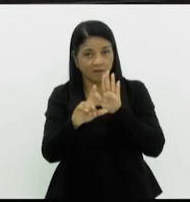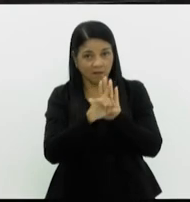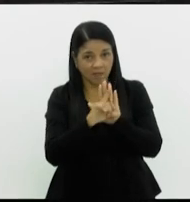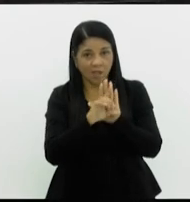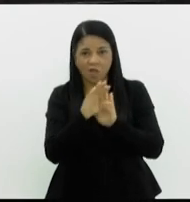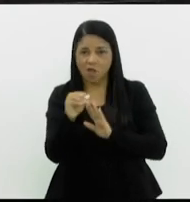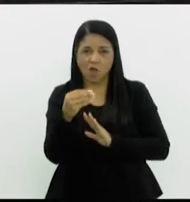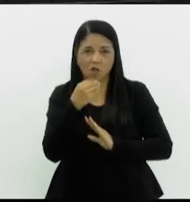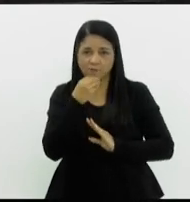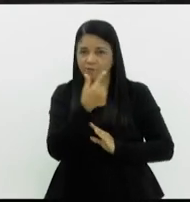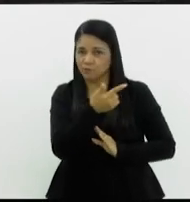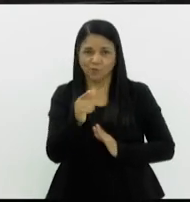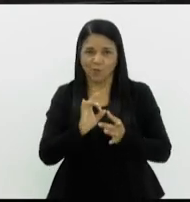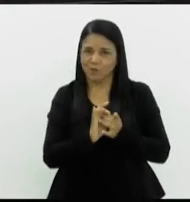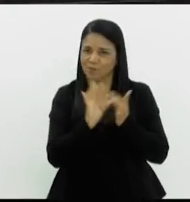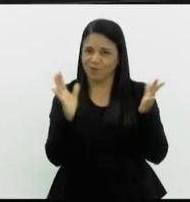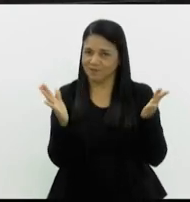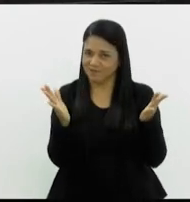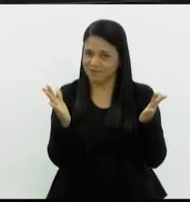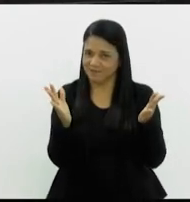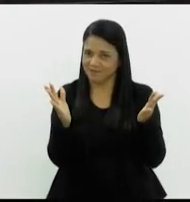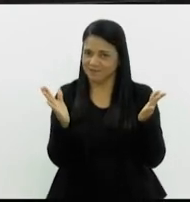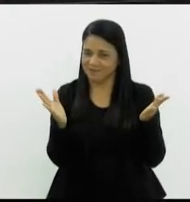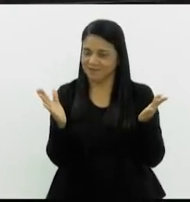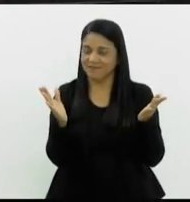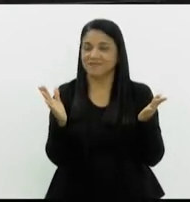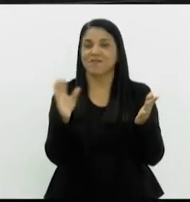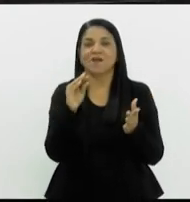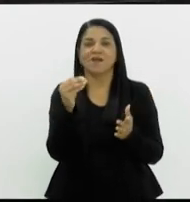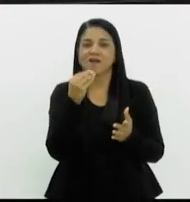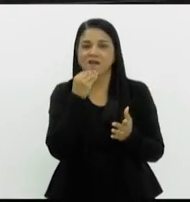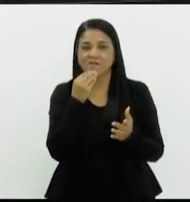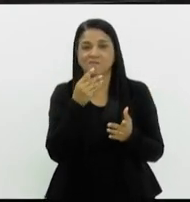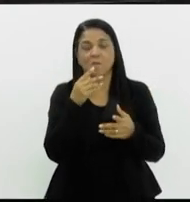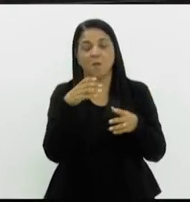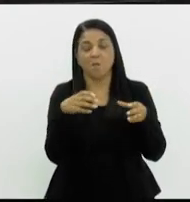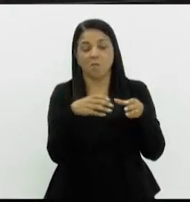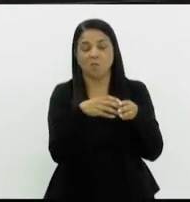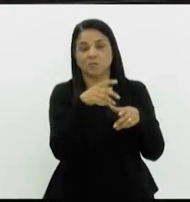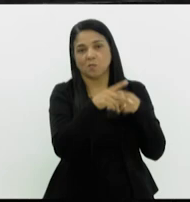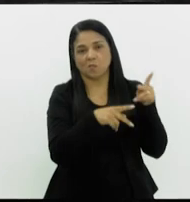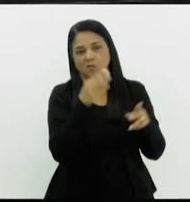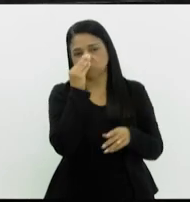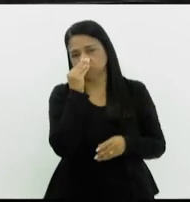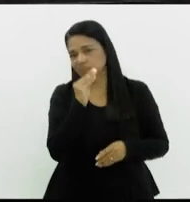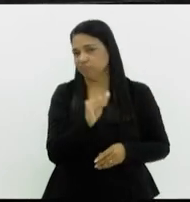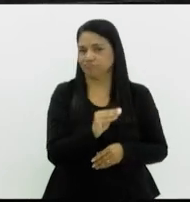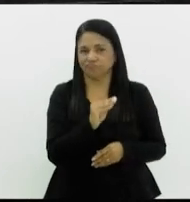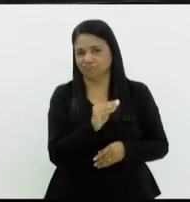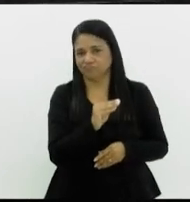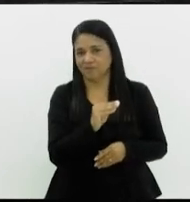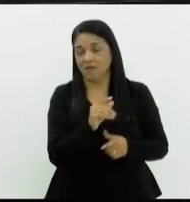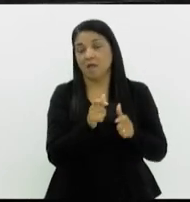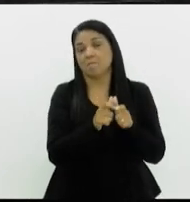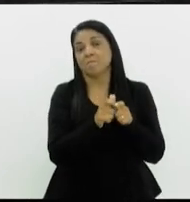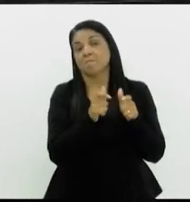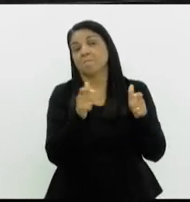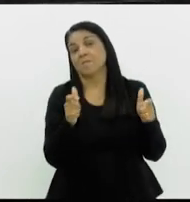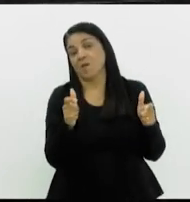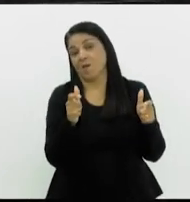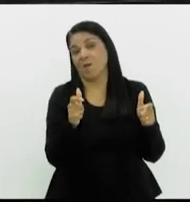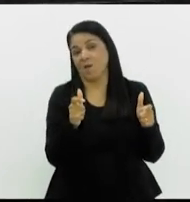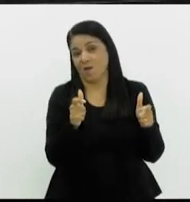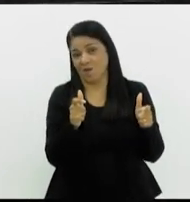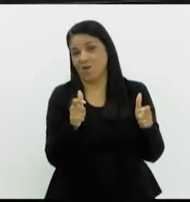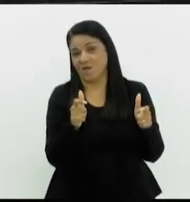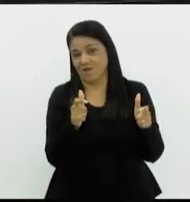temos uma democracia concreta. Obviamente, uma parte da população está sendo esquecida, ou seja, a maior parte da população,